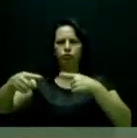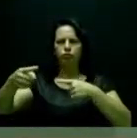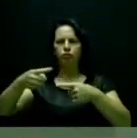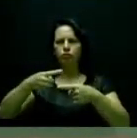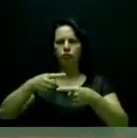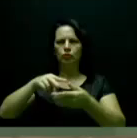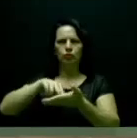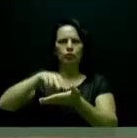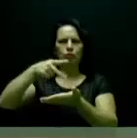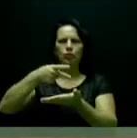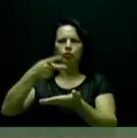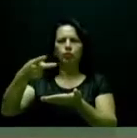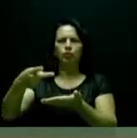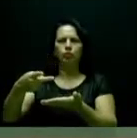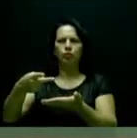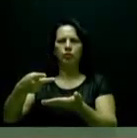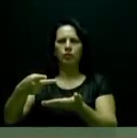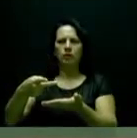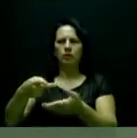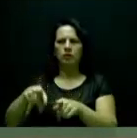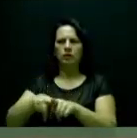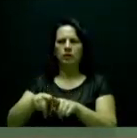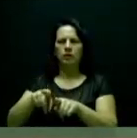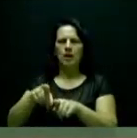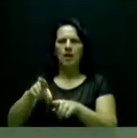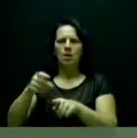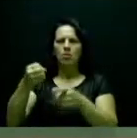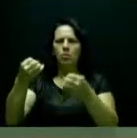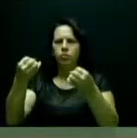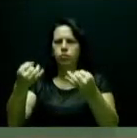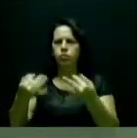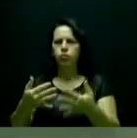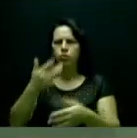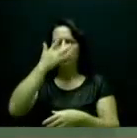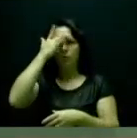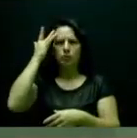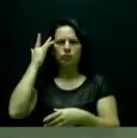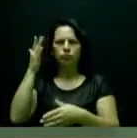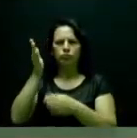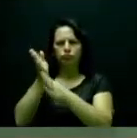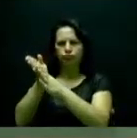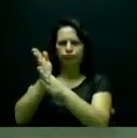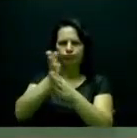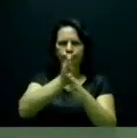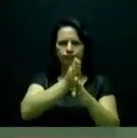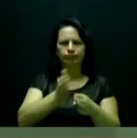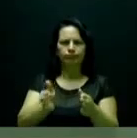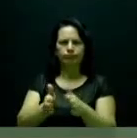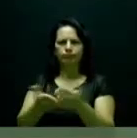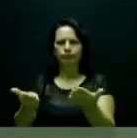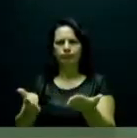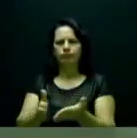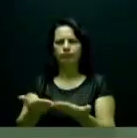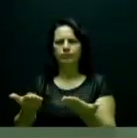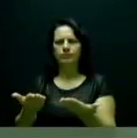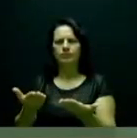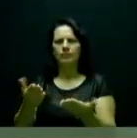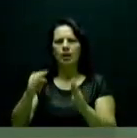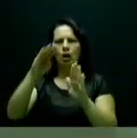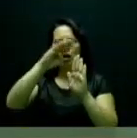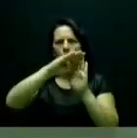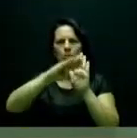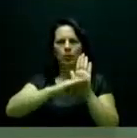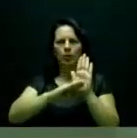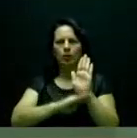aquela honra de ter tirado milhões de pessoas da linha da pobreza. Aí você tem um programa do